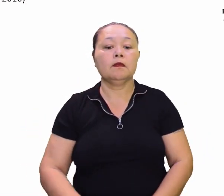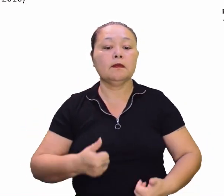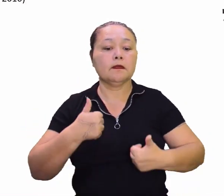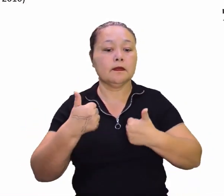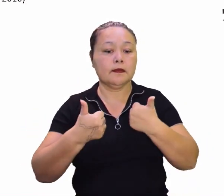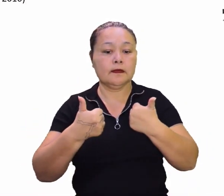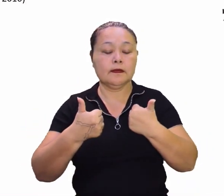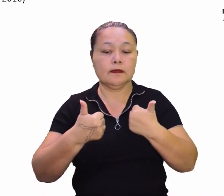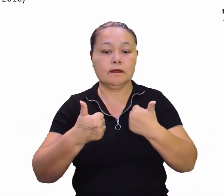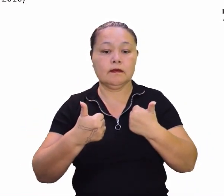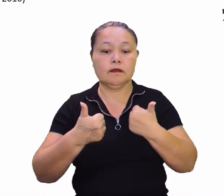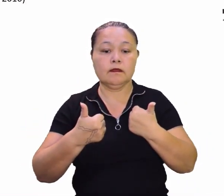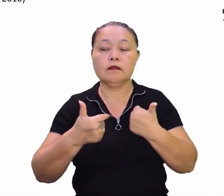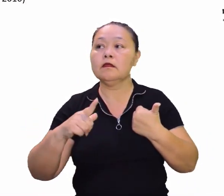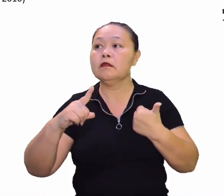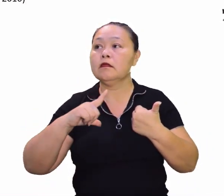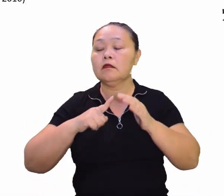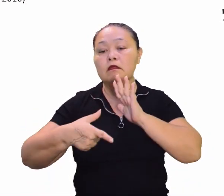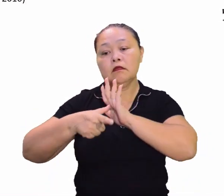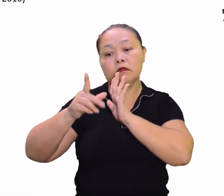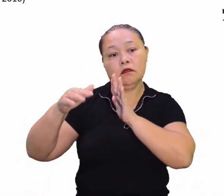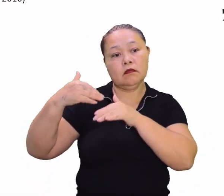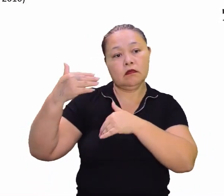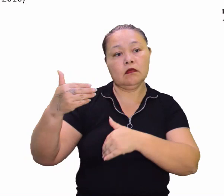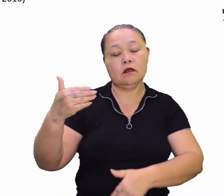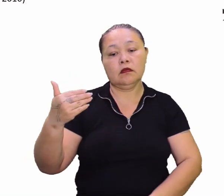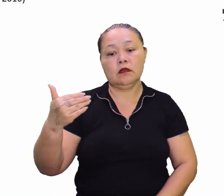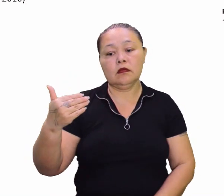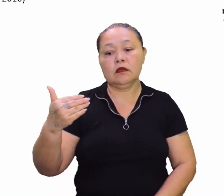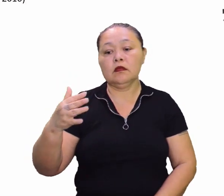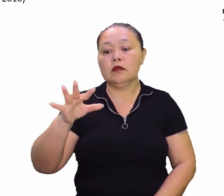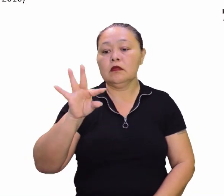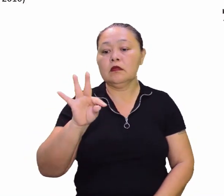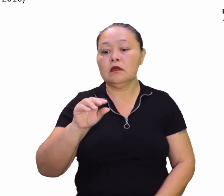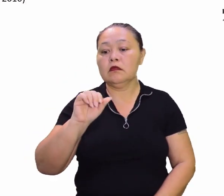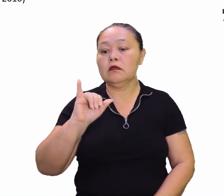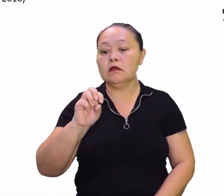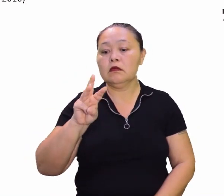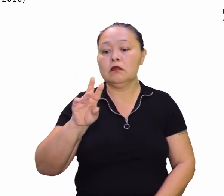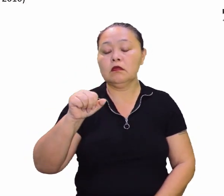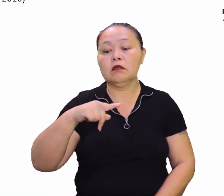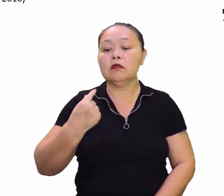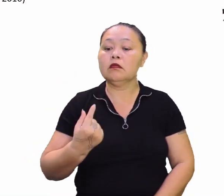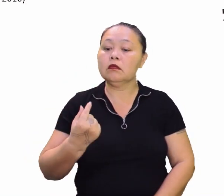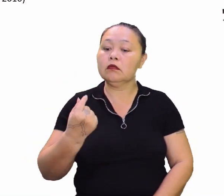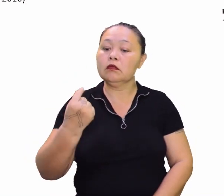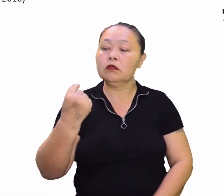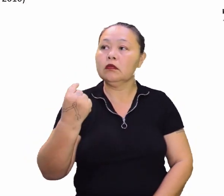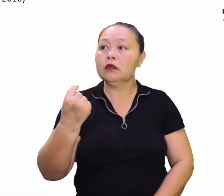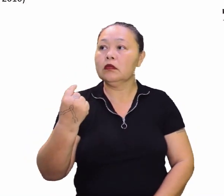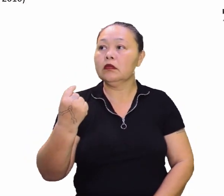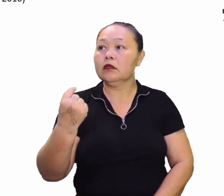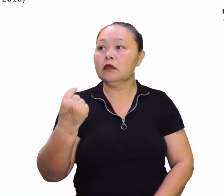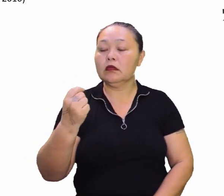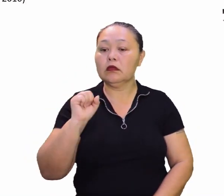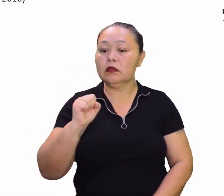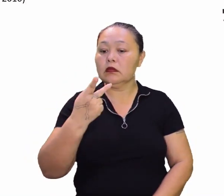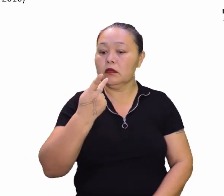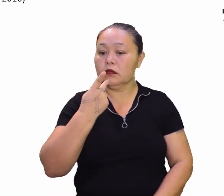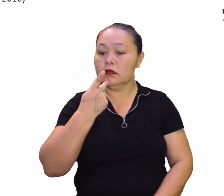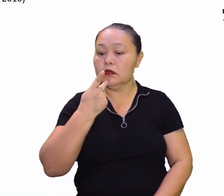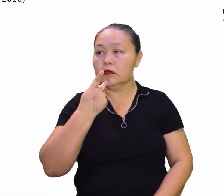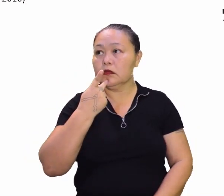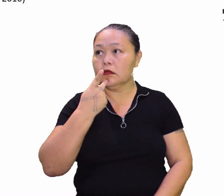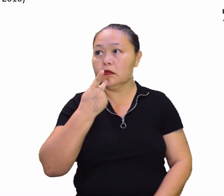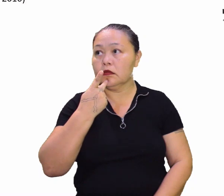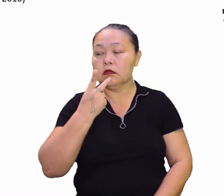Beleza. E professor Jorge, então assim, antes de passar aí a questão de Taiwan, então a economia de Taiwan, a gente pode colocar aí